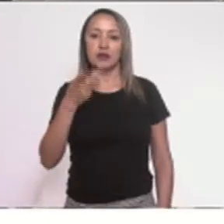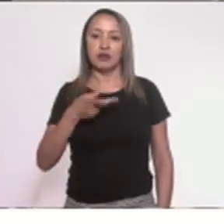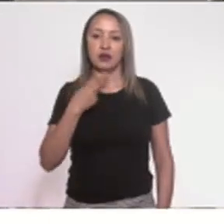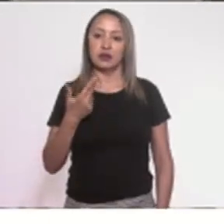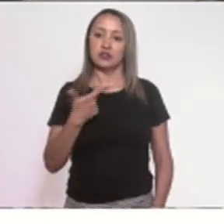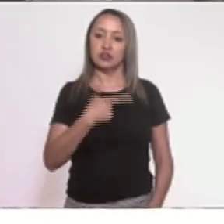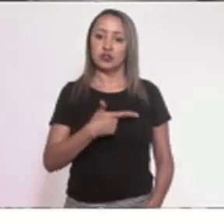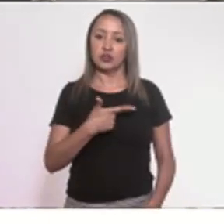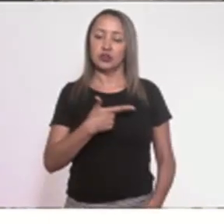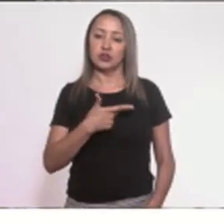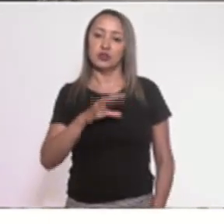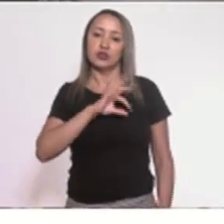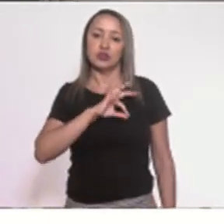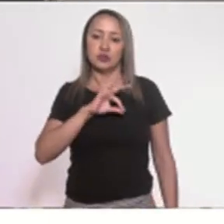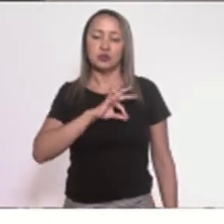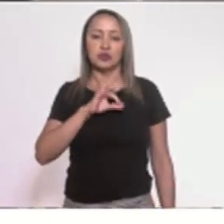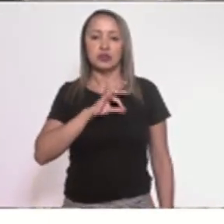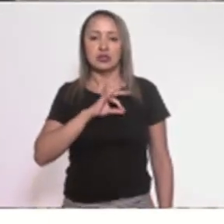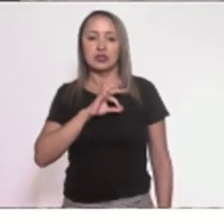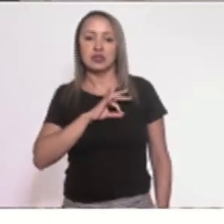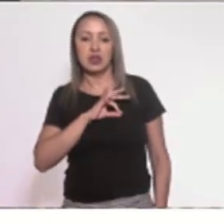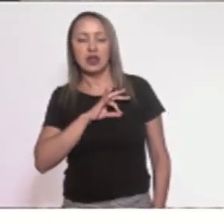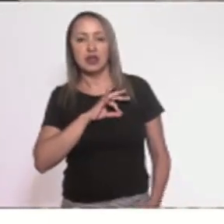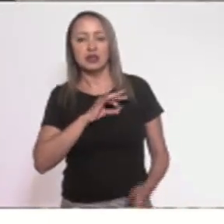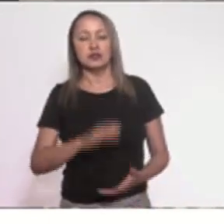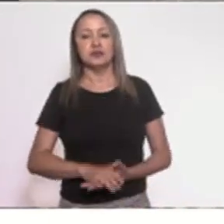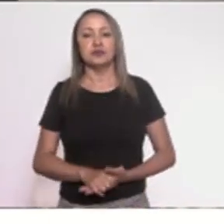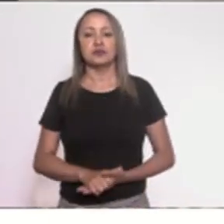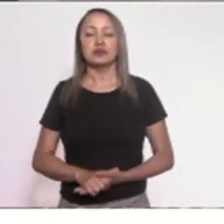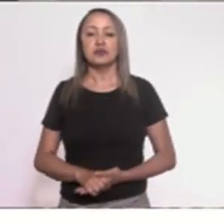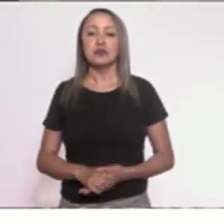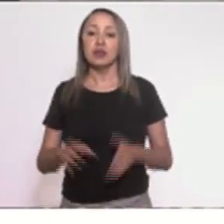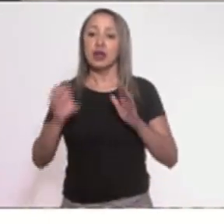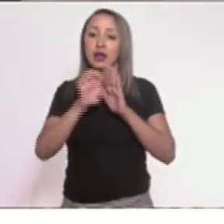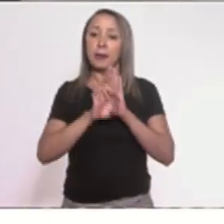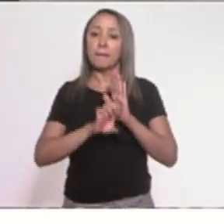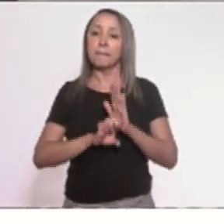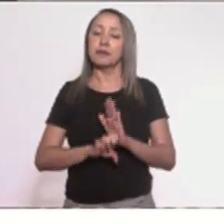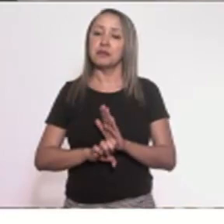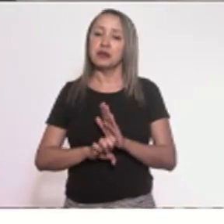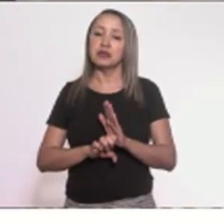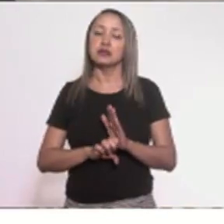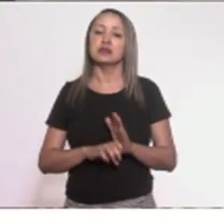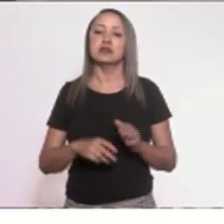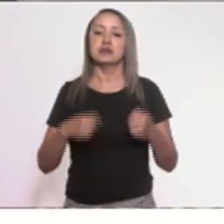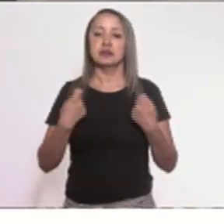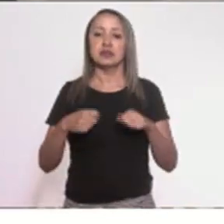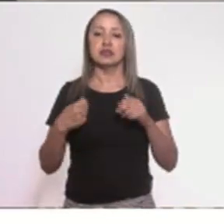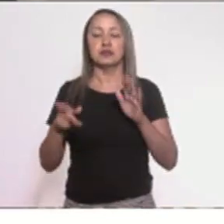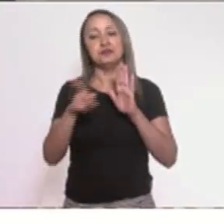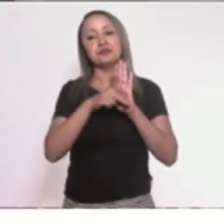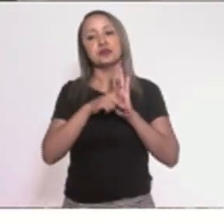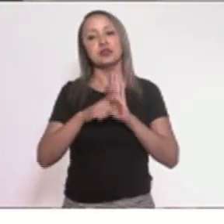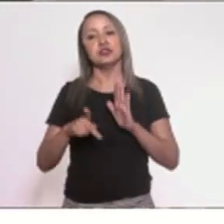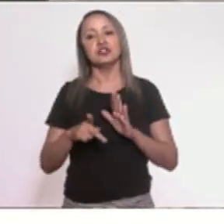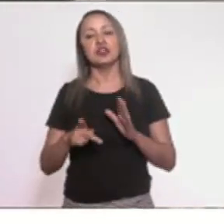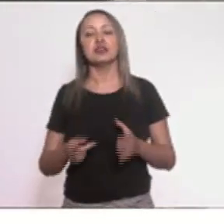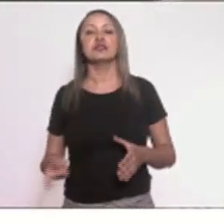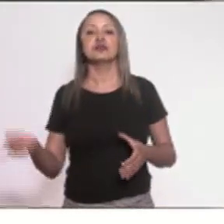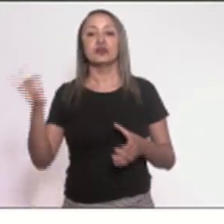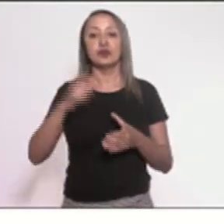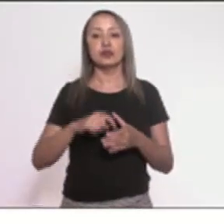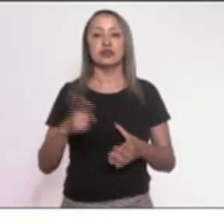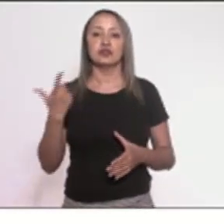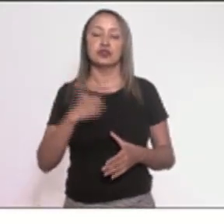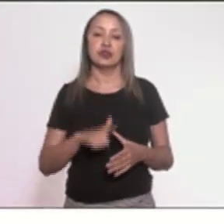militares. Retirei aqui a nossa emenda, encaminhei pela retirada para que o projeto voltasse imediatamente, e